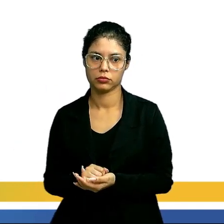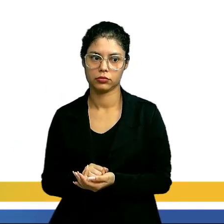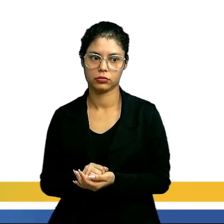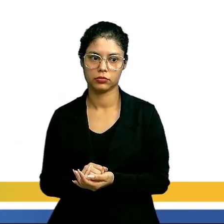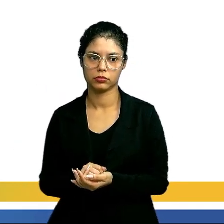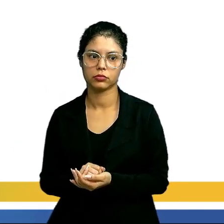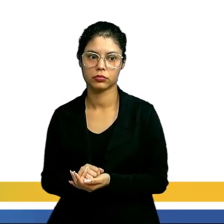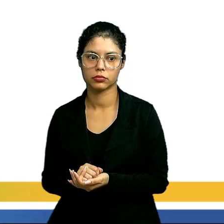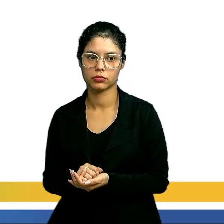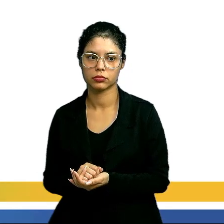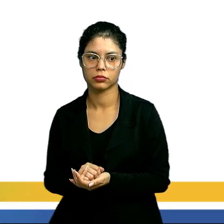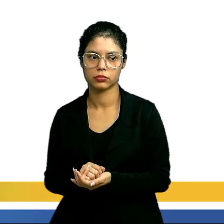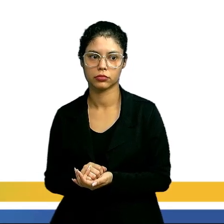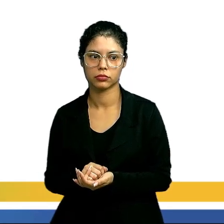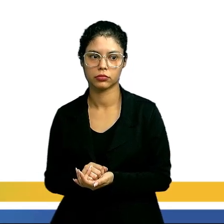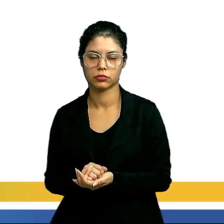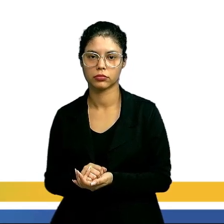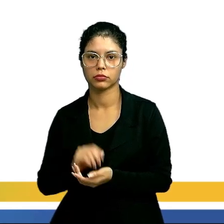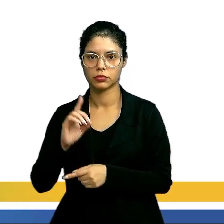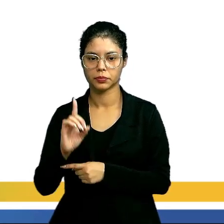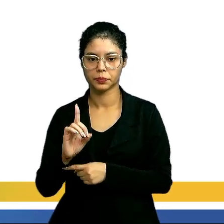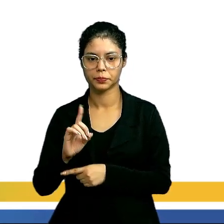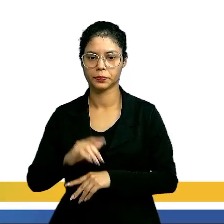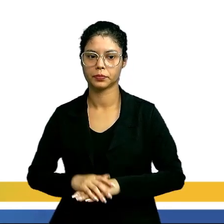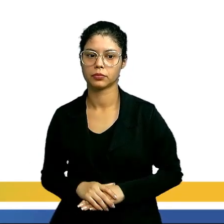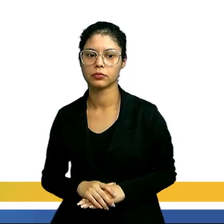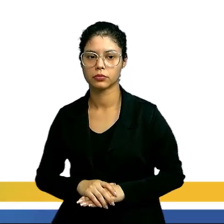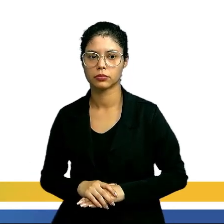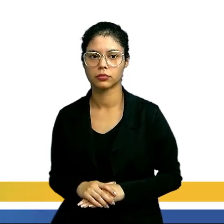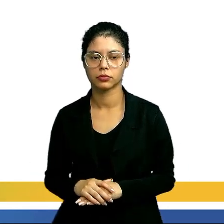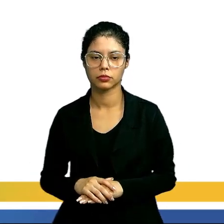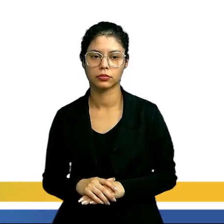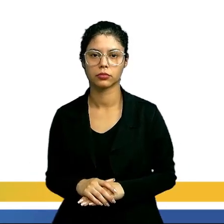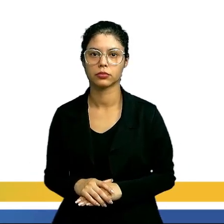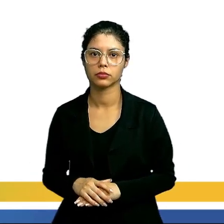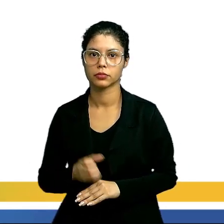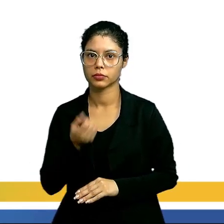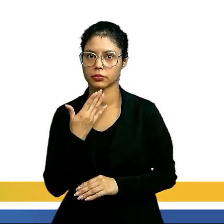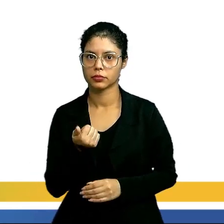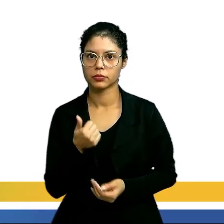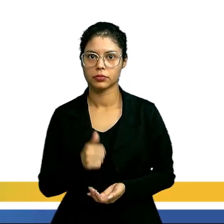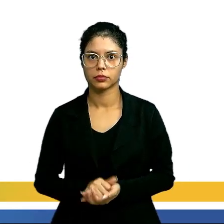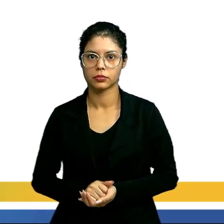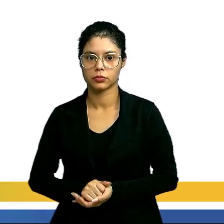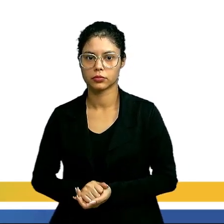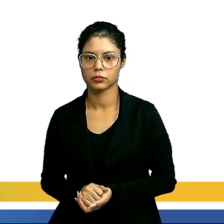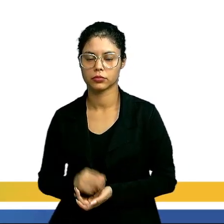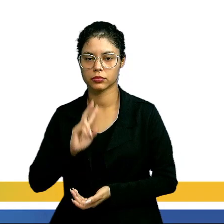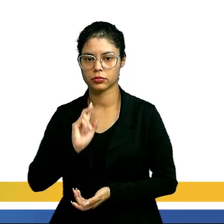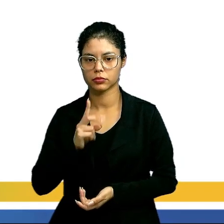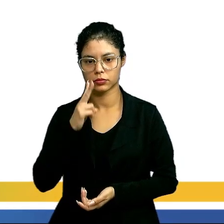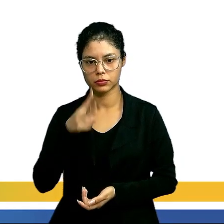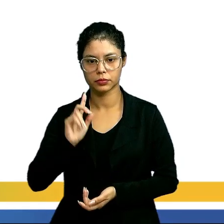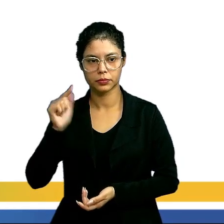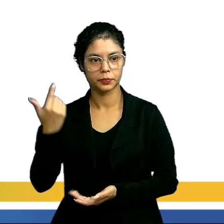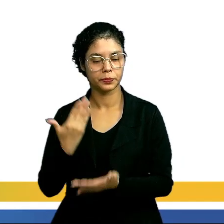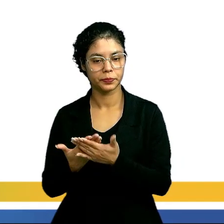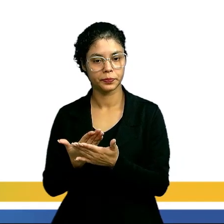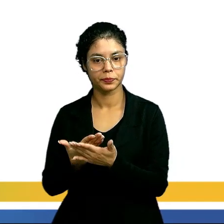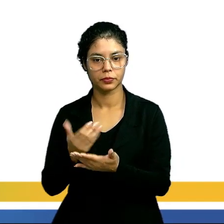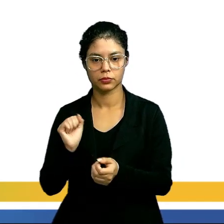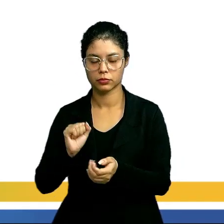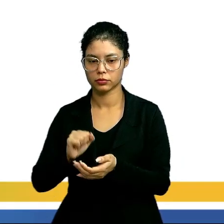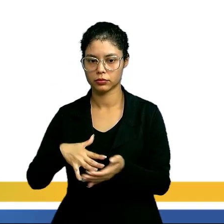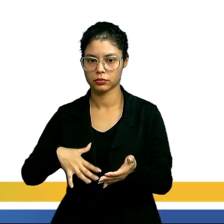resposta encontrada é a alternativa letra D. Muito bem. Vejamos agora a nossa próxima